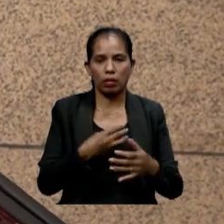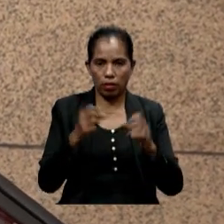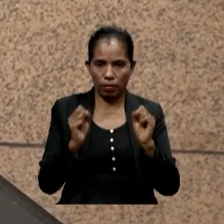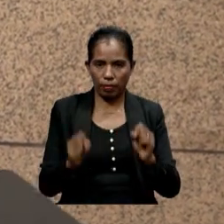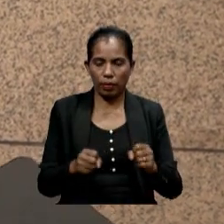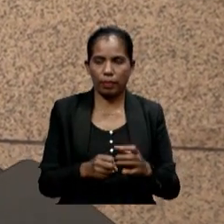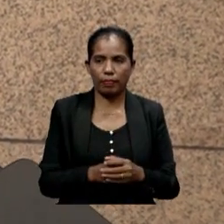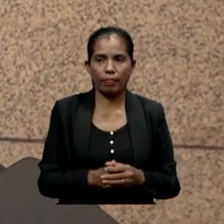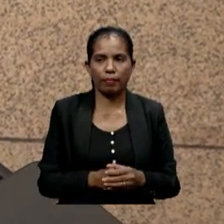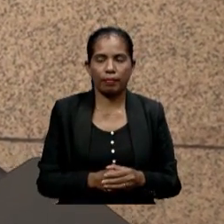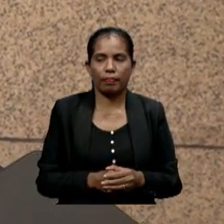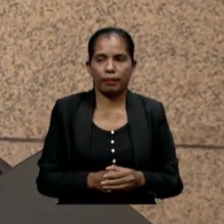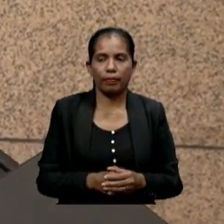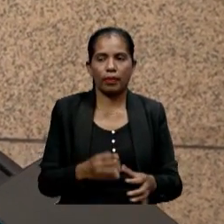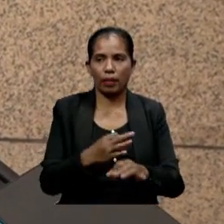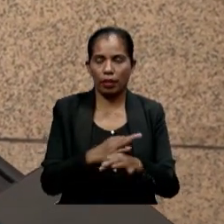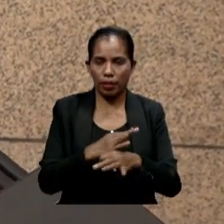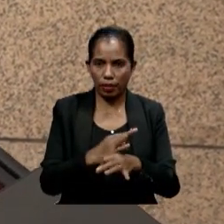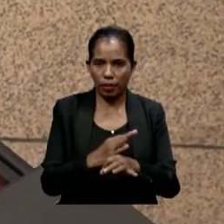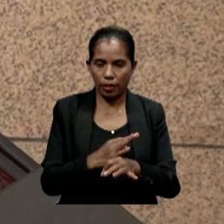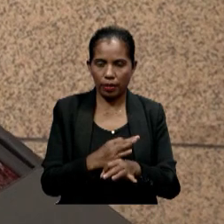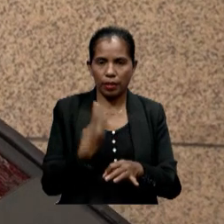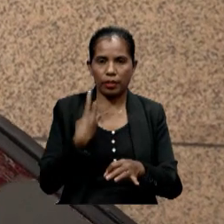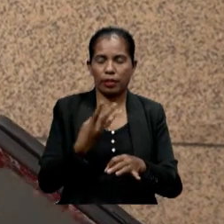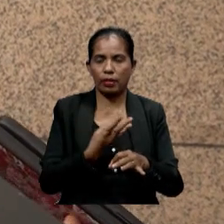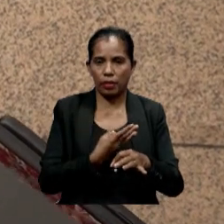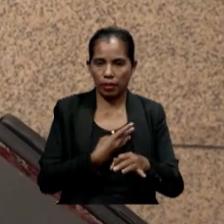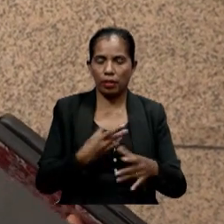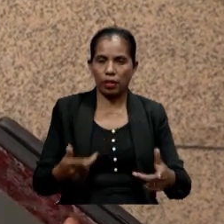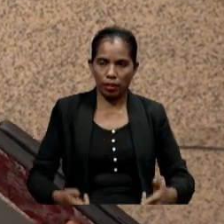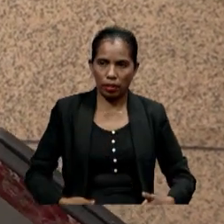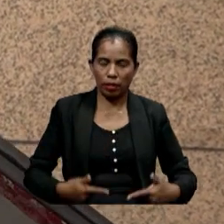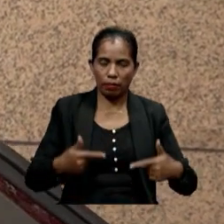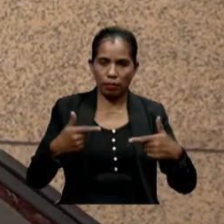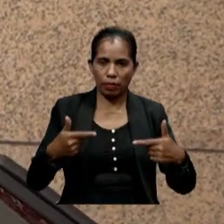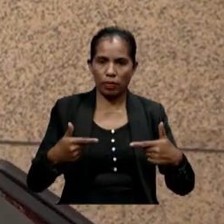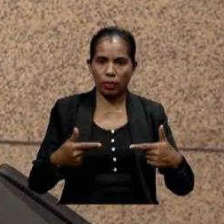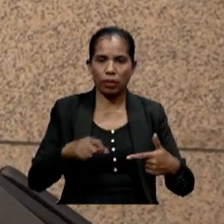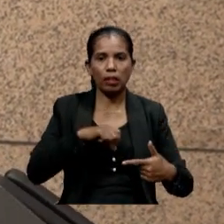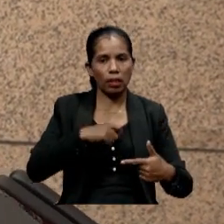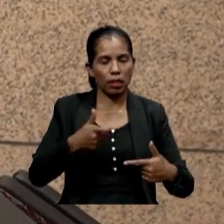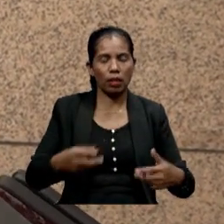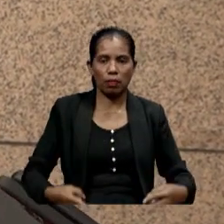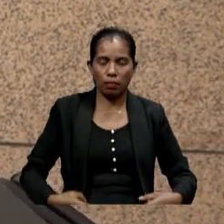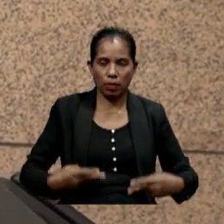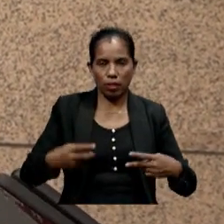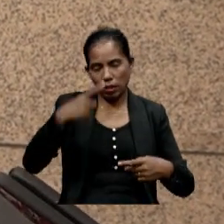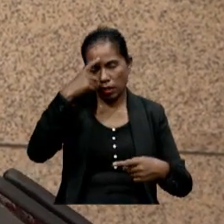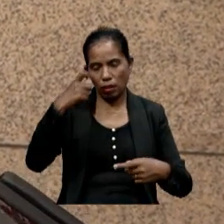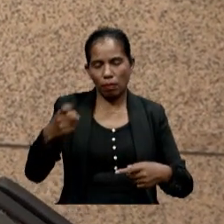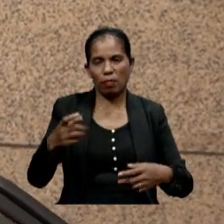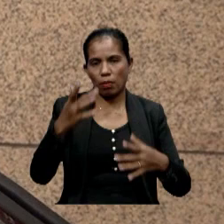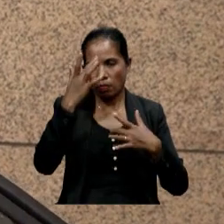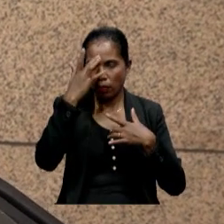bele. Hadiamos itania estilo moris vida nian. Tamba moras lahadaet,